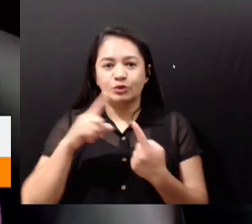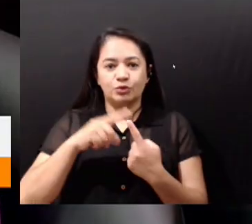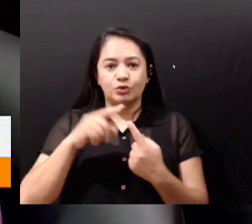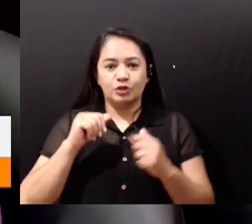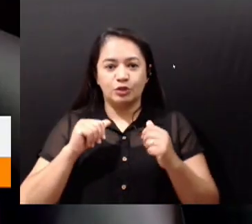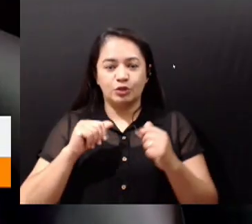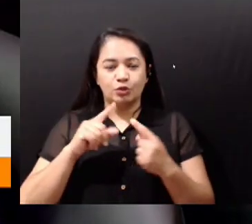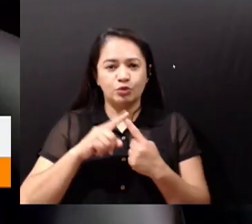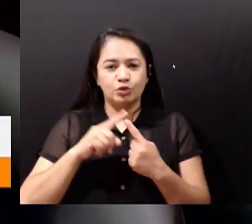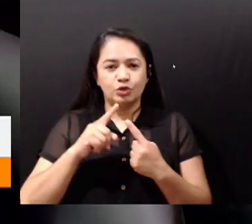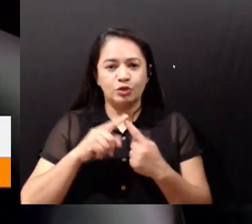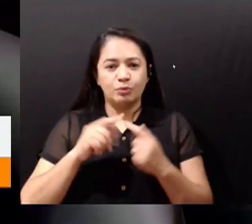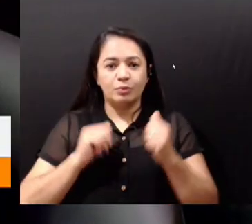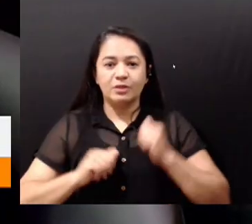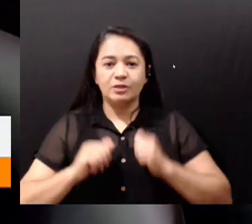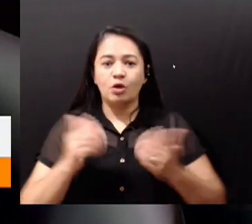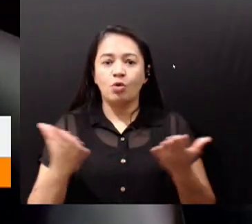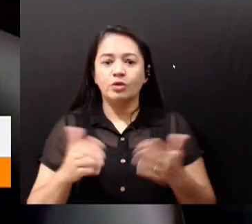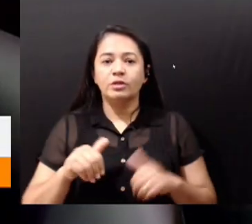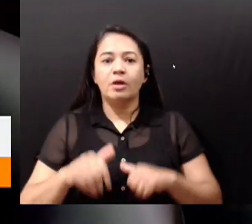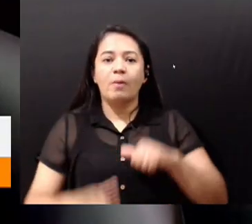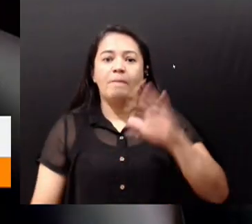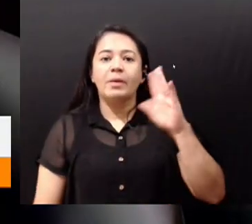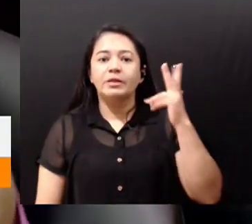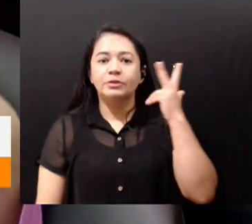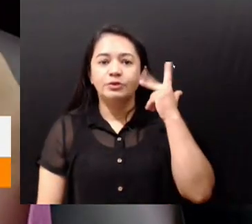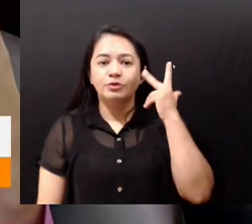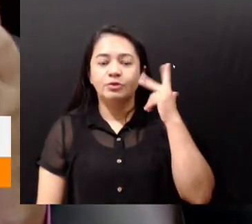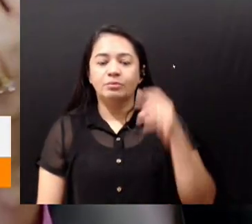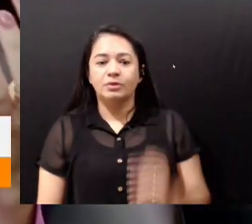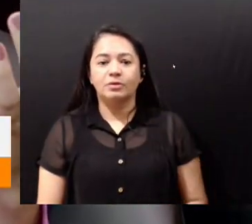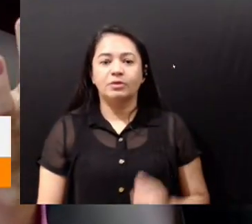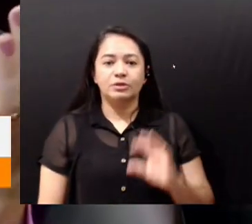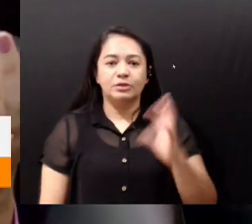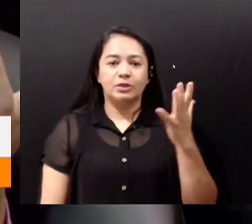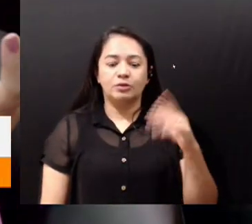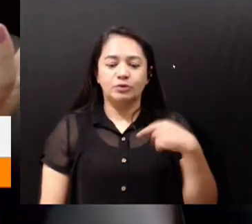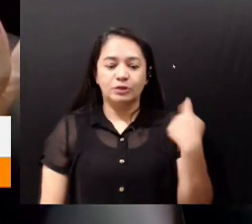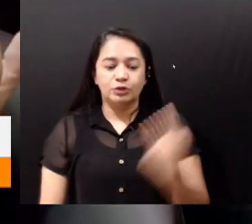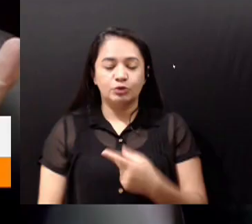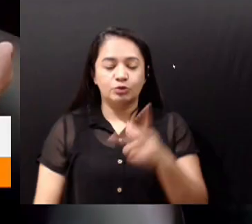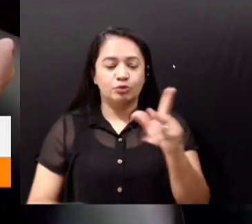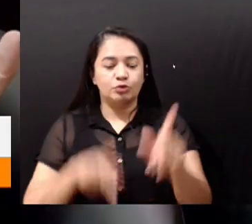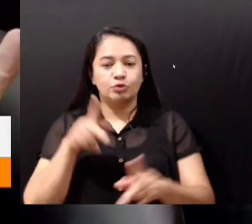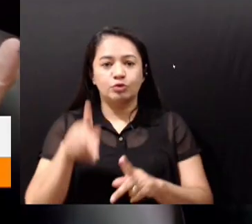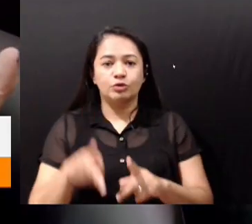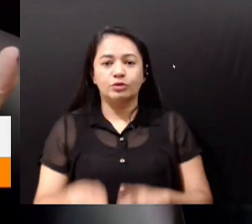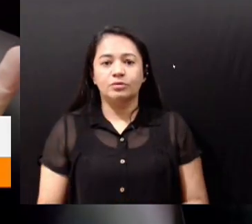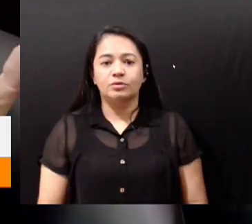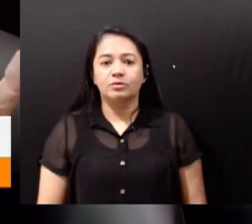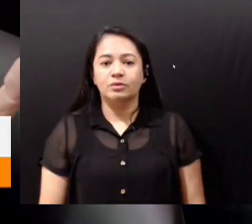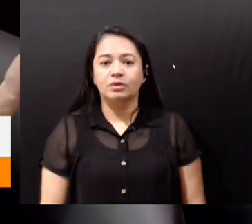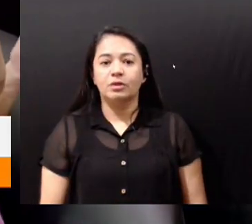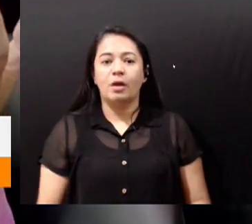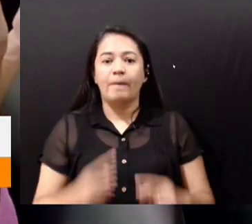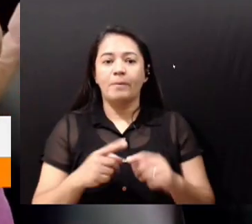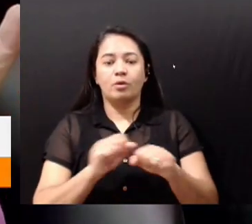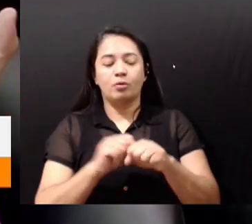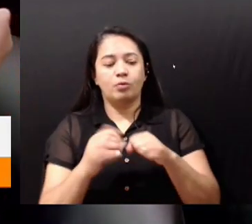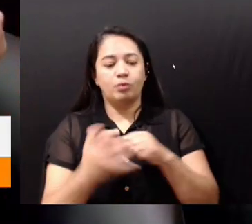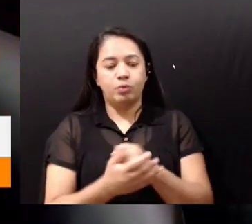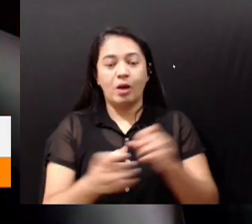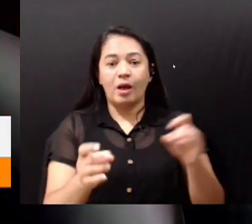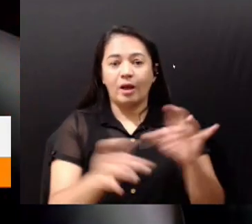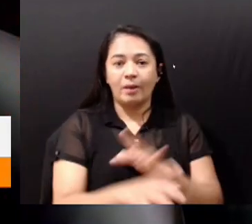hoje é o mais comum que a gente vê na nossa população. A gente vê que, tipo, após a pandemia, as pessoas ficaram com